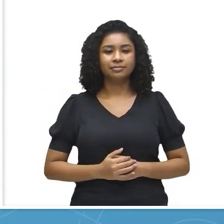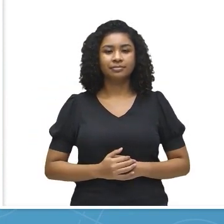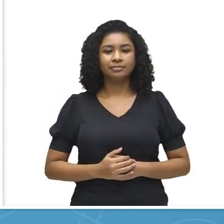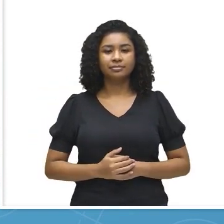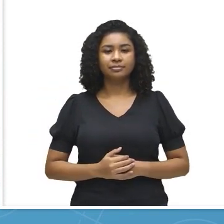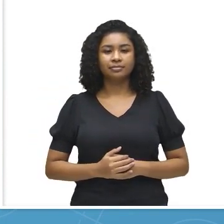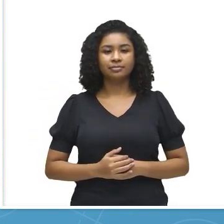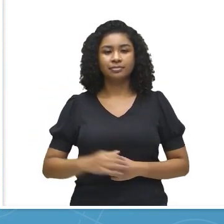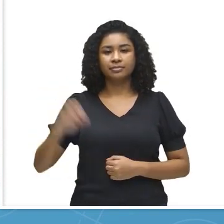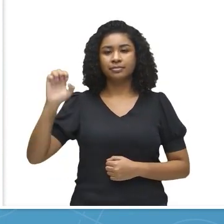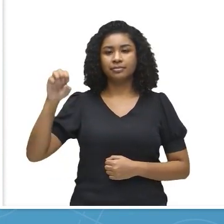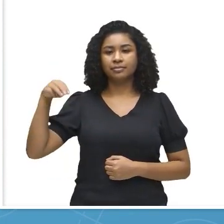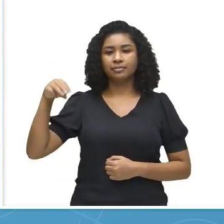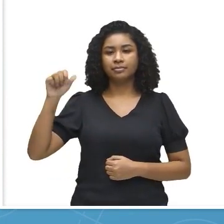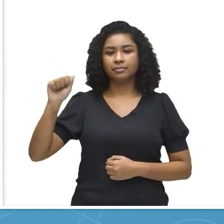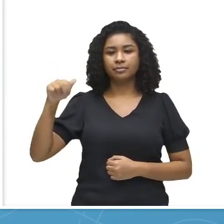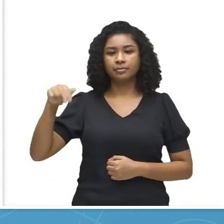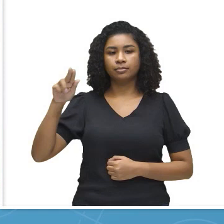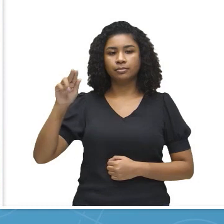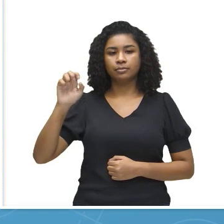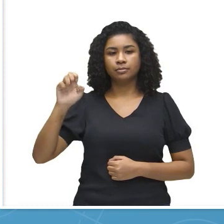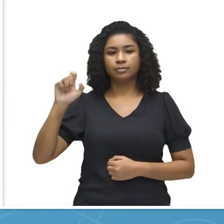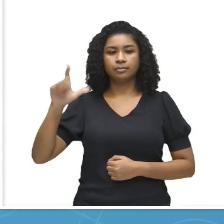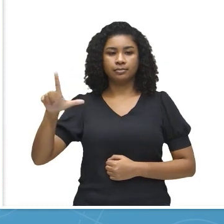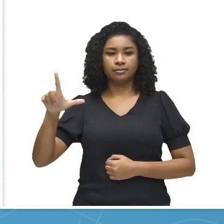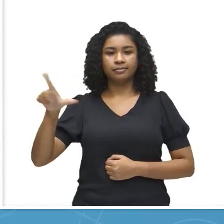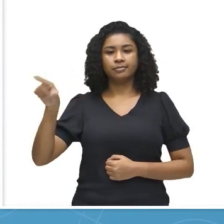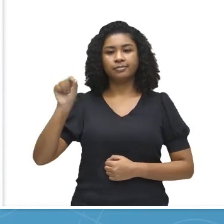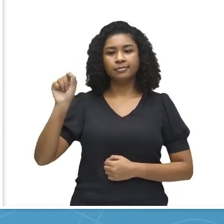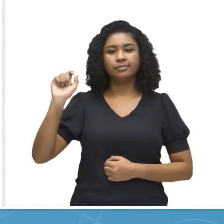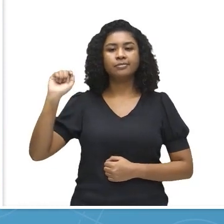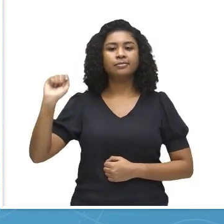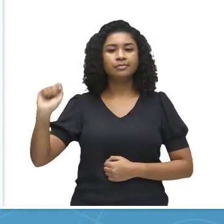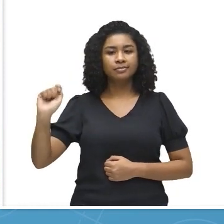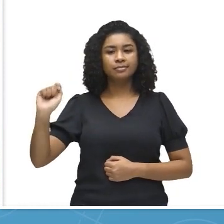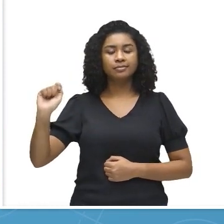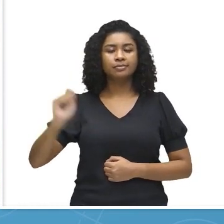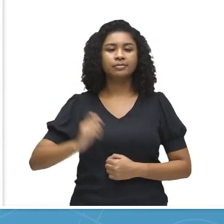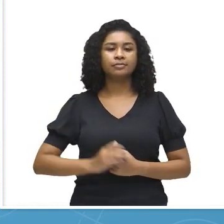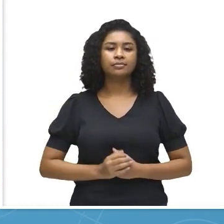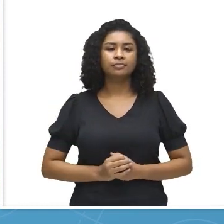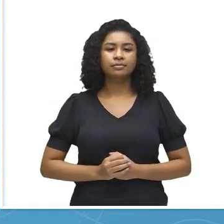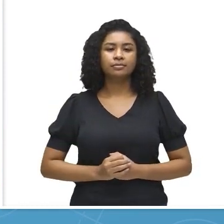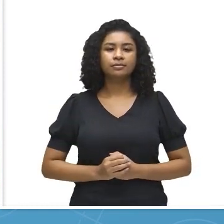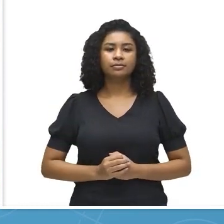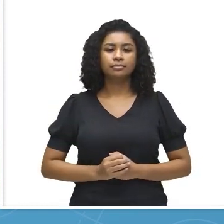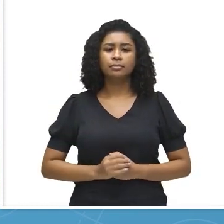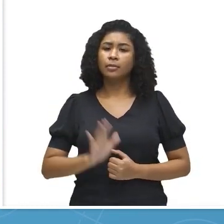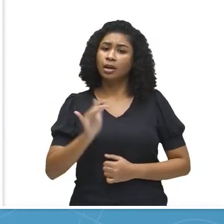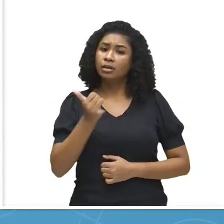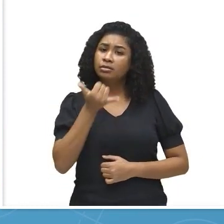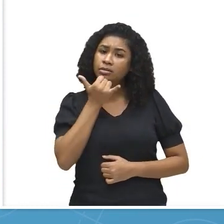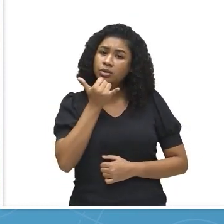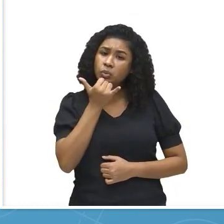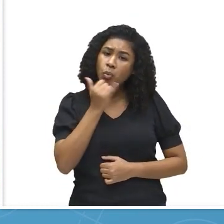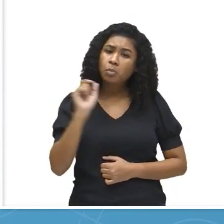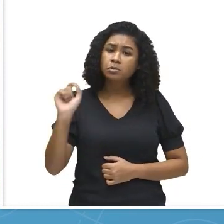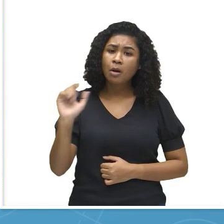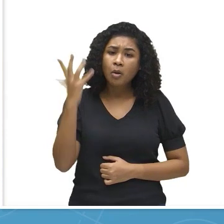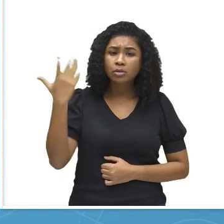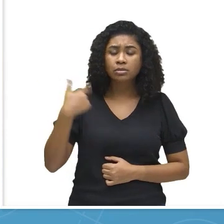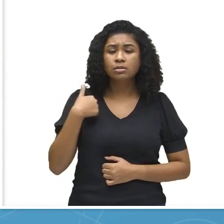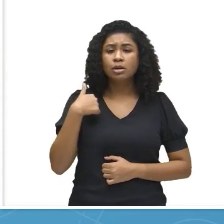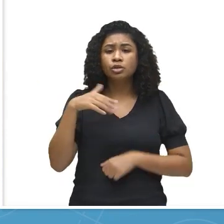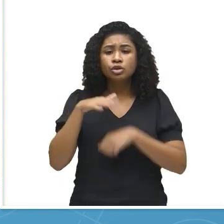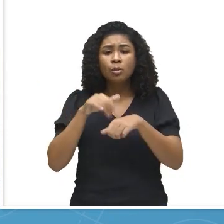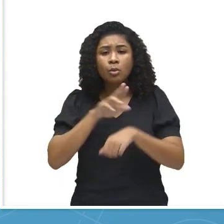Do Emanuel Mendi, eu creio que seja assim, enviou para a gente a alternativa A. Vão desculpando se o professor está falando o nome de você